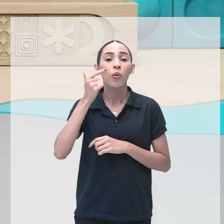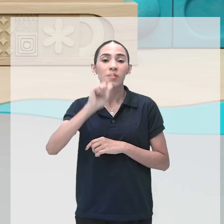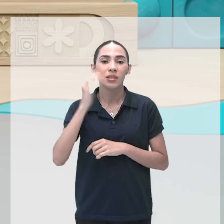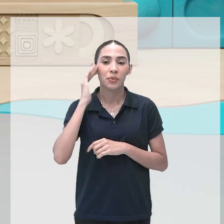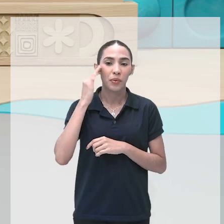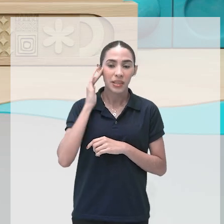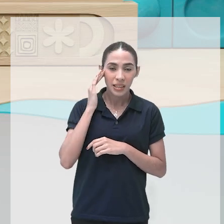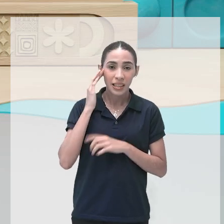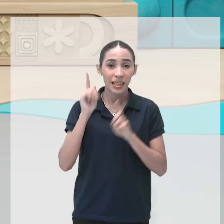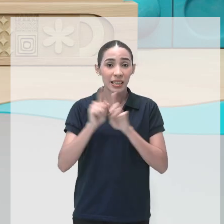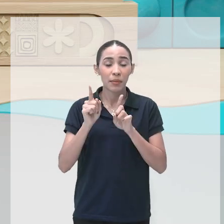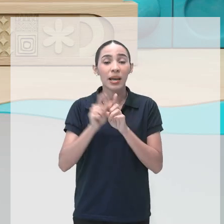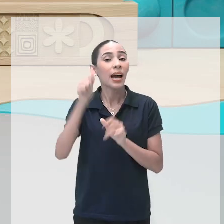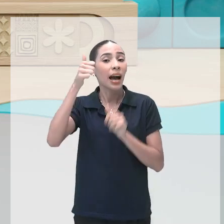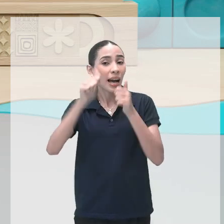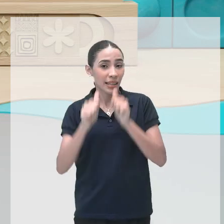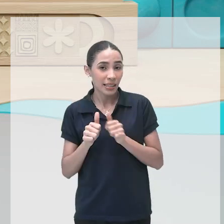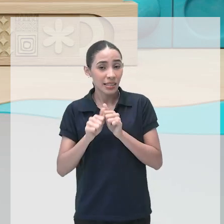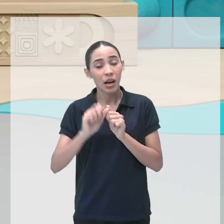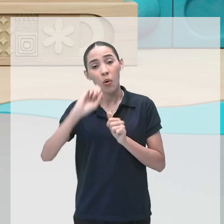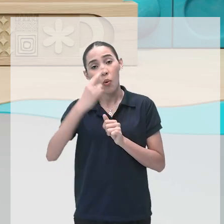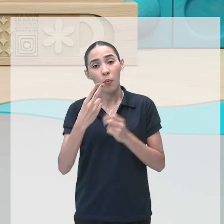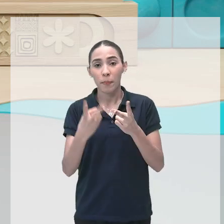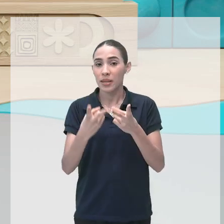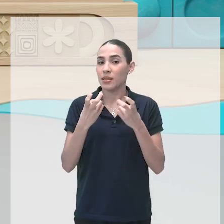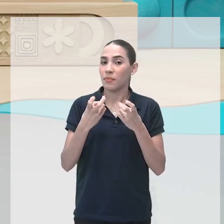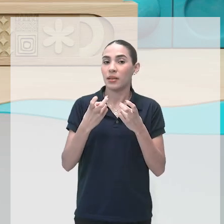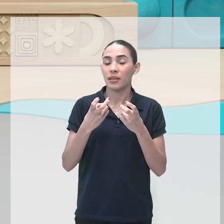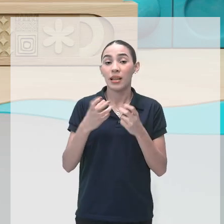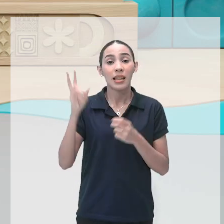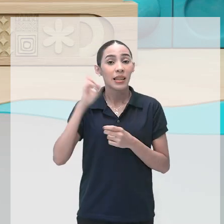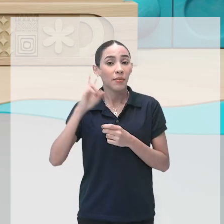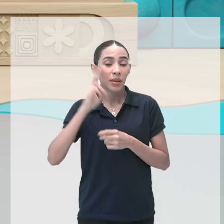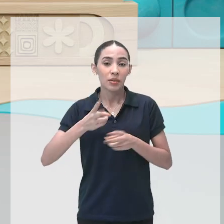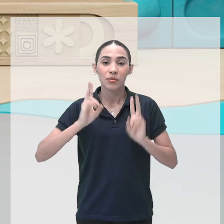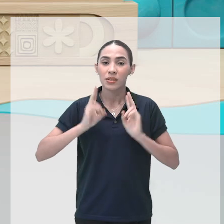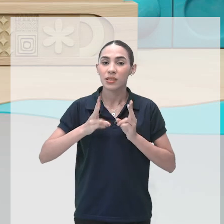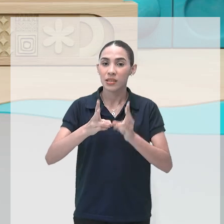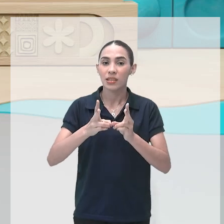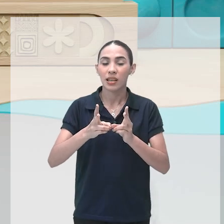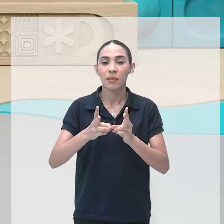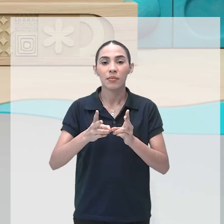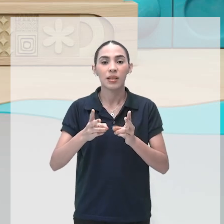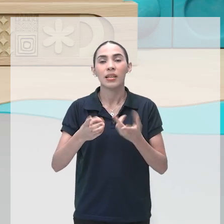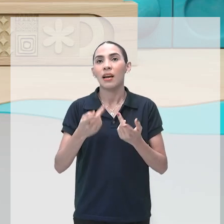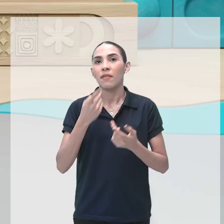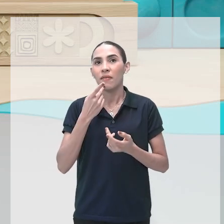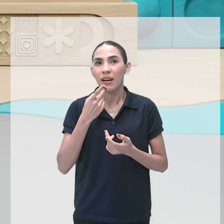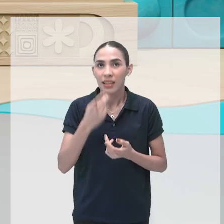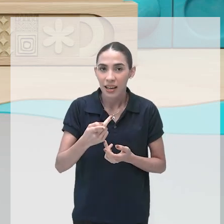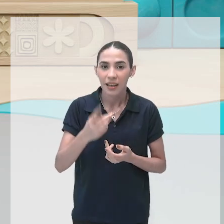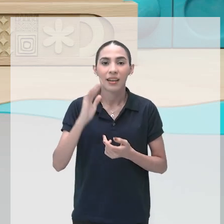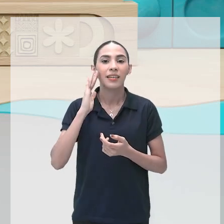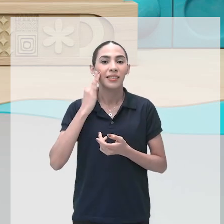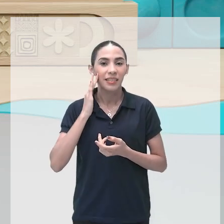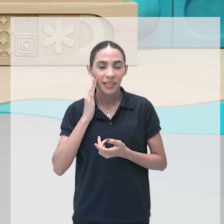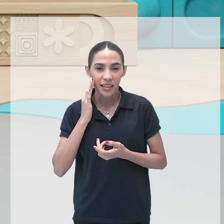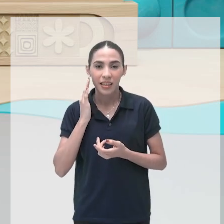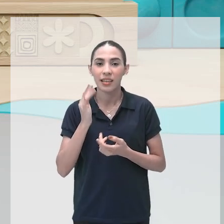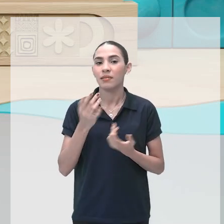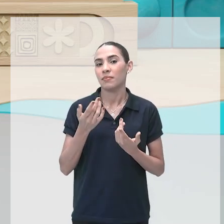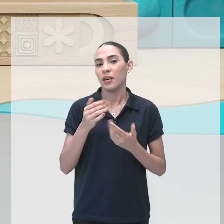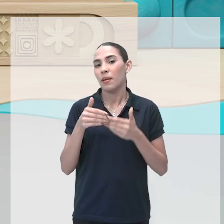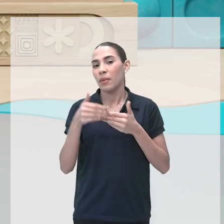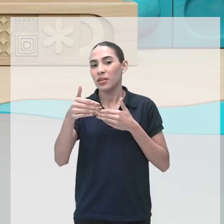entender, julgar ou perceber algo. Lembrando que sempre nós vamos julgar e entender algo